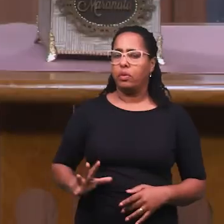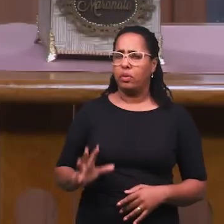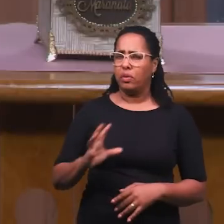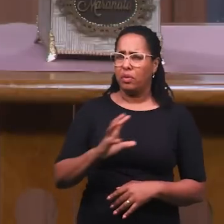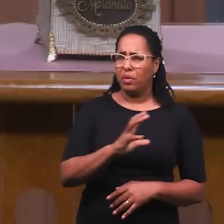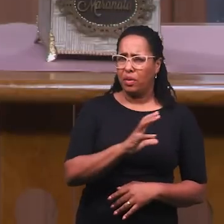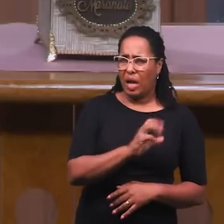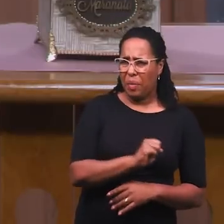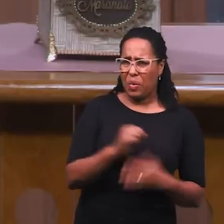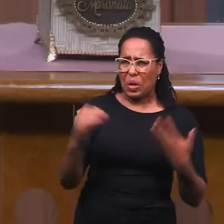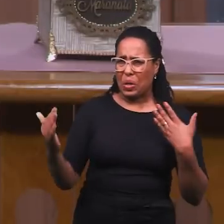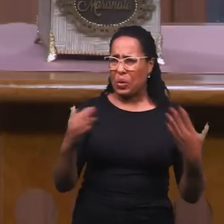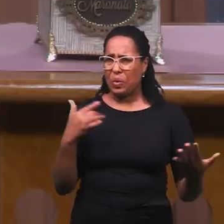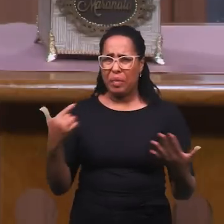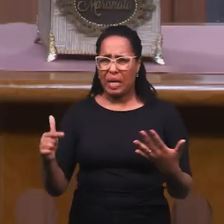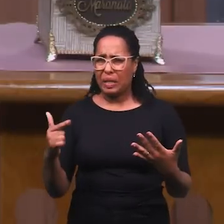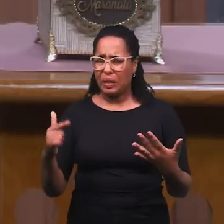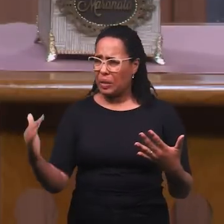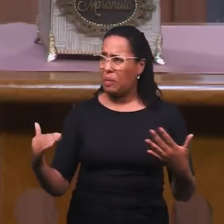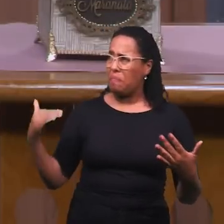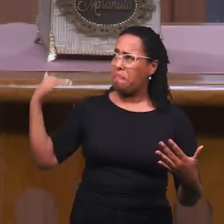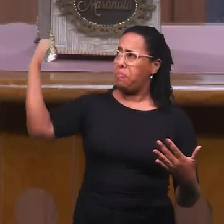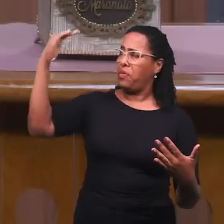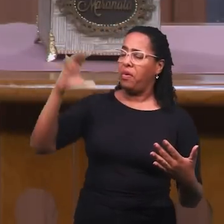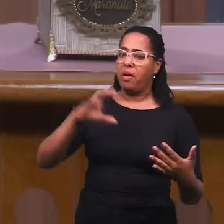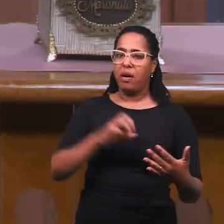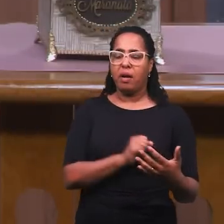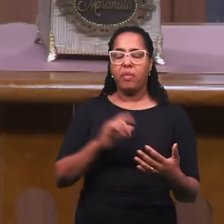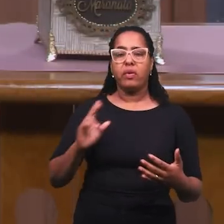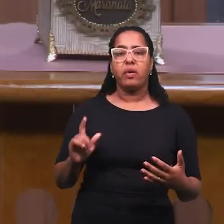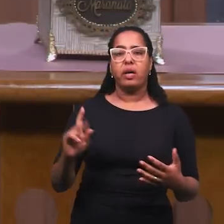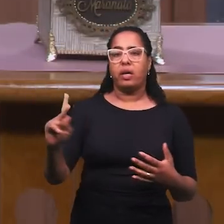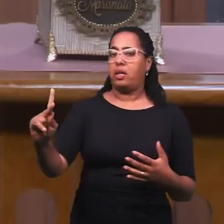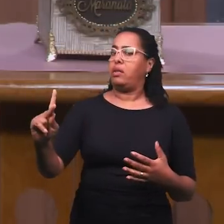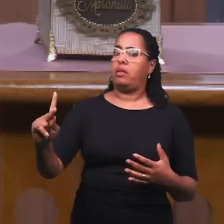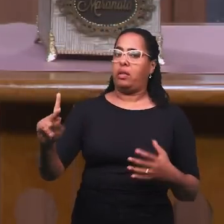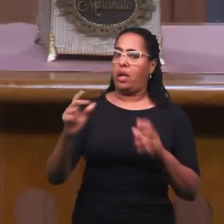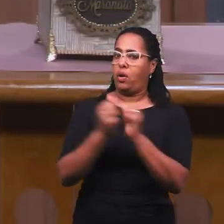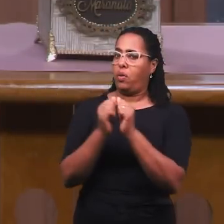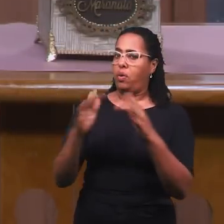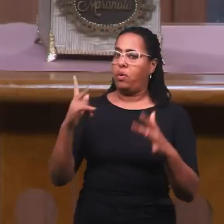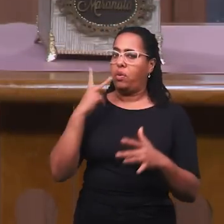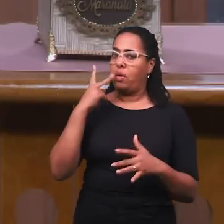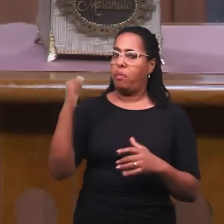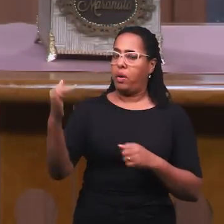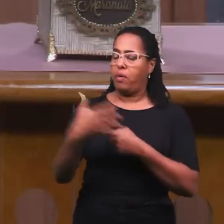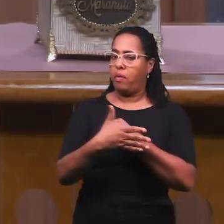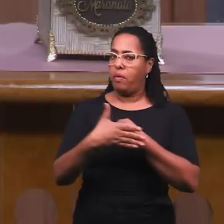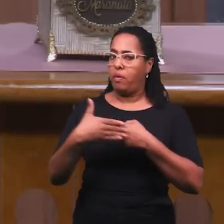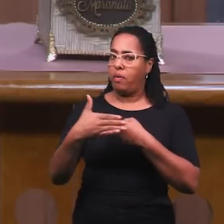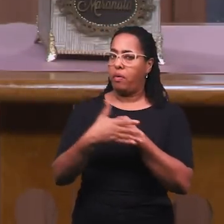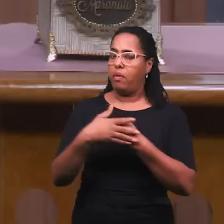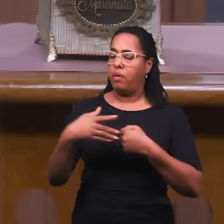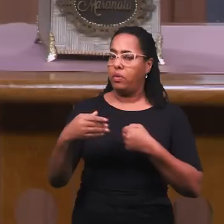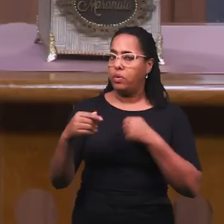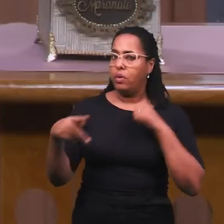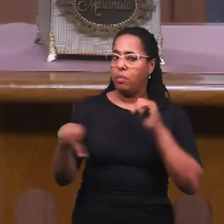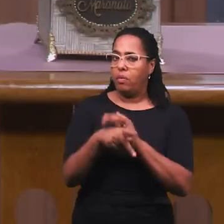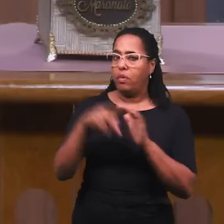Cristo, o grande e incomparável amor de Deus, nosso eterno e glorioso Pai, e as doces,